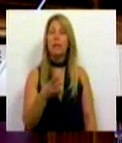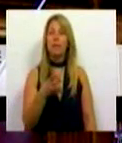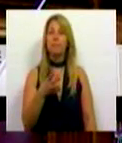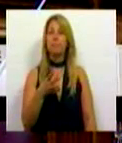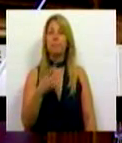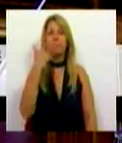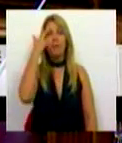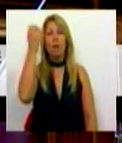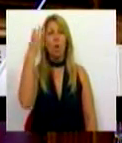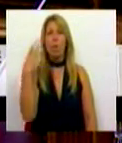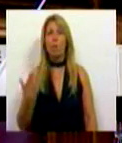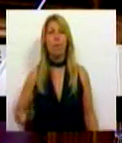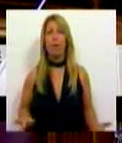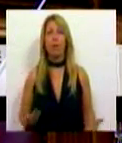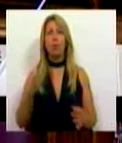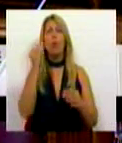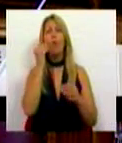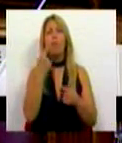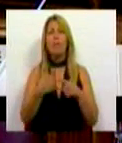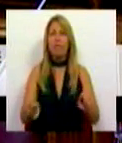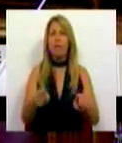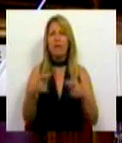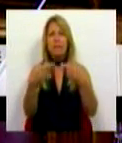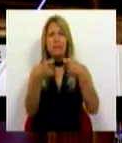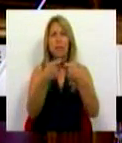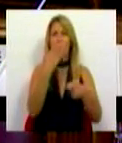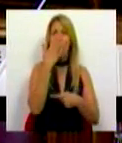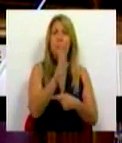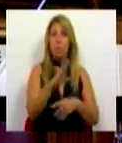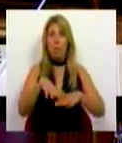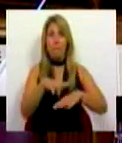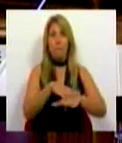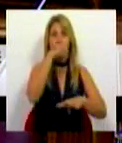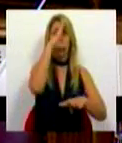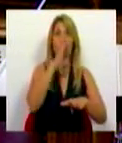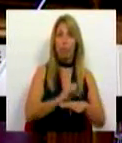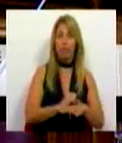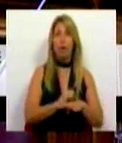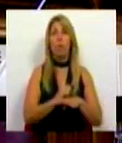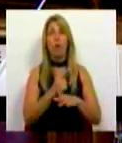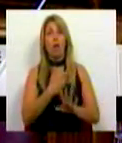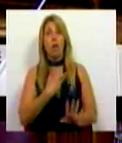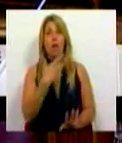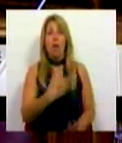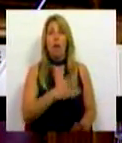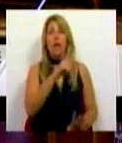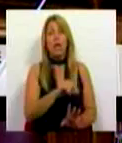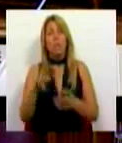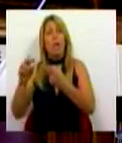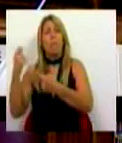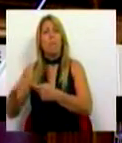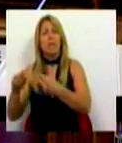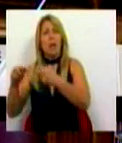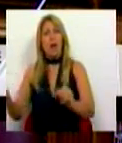não entendo a diferença da tipologia dos atos praticados pelos membros do Governo, ou seja, da legitimidade, e pelos autarcas. Como